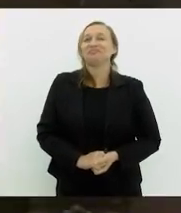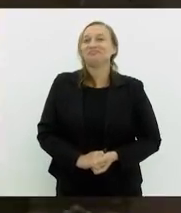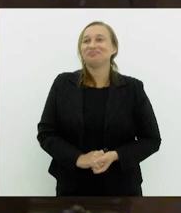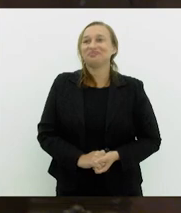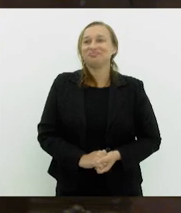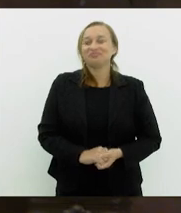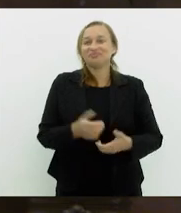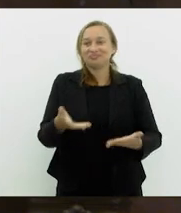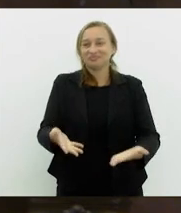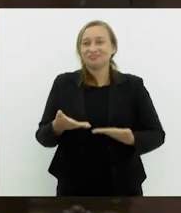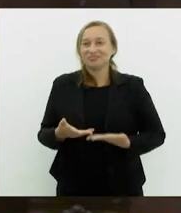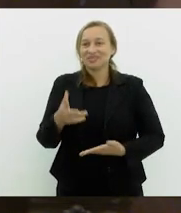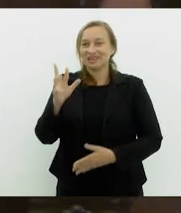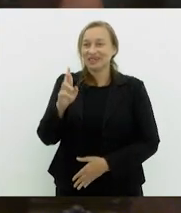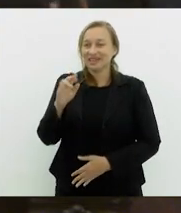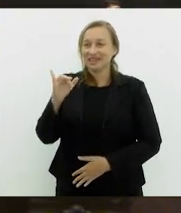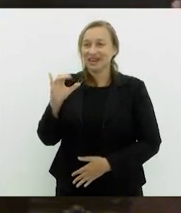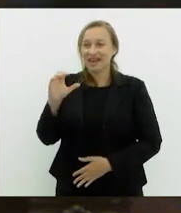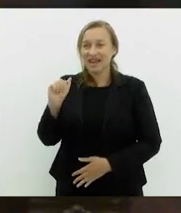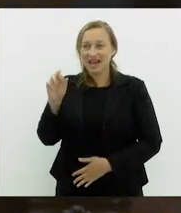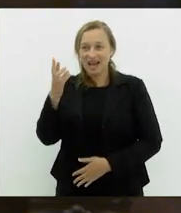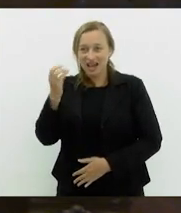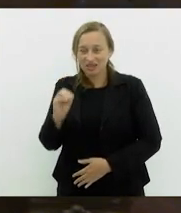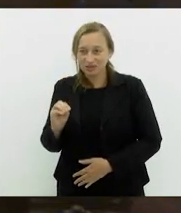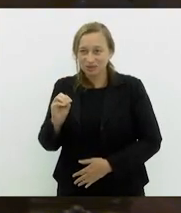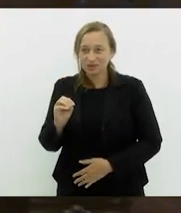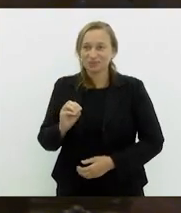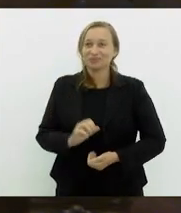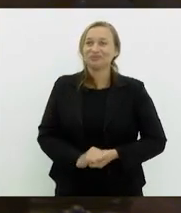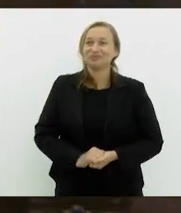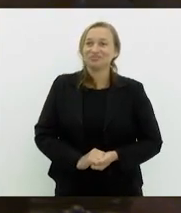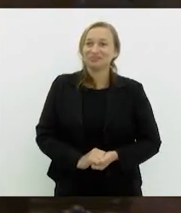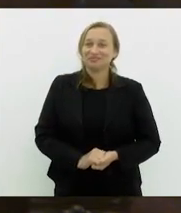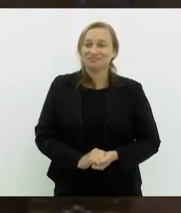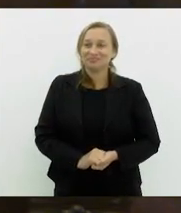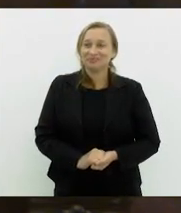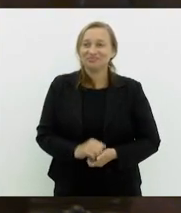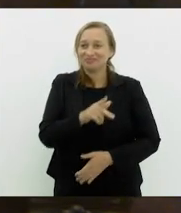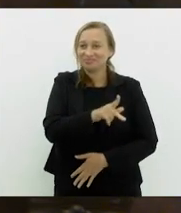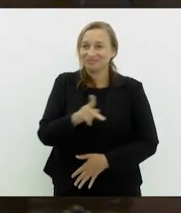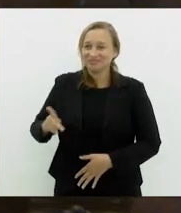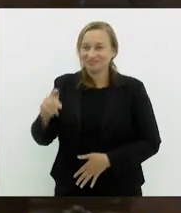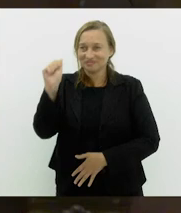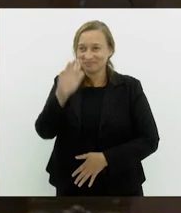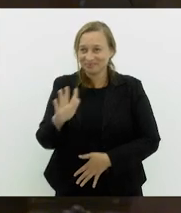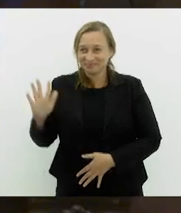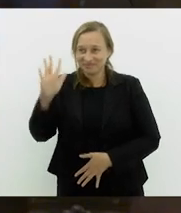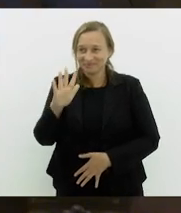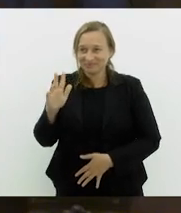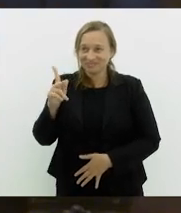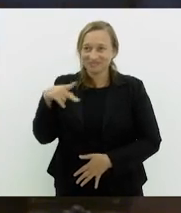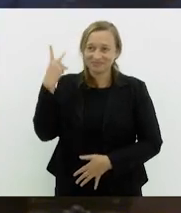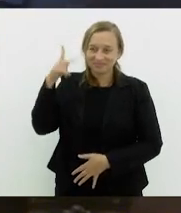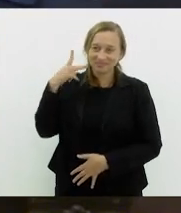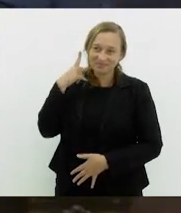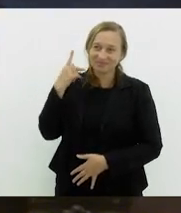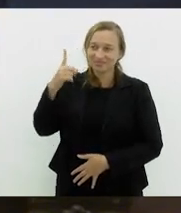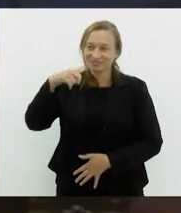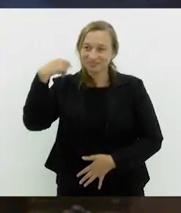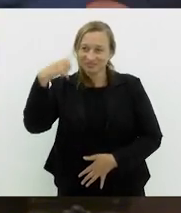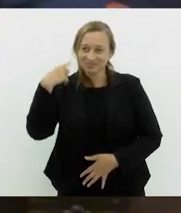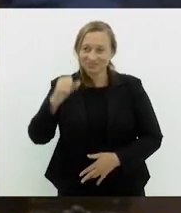Convidamos o senhor Ricardo Benetti Fernandes Mossa, presidente da Associação Nacional de Procuradores e Advogados do